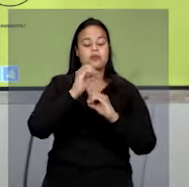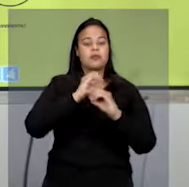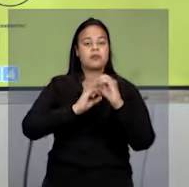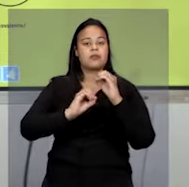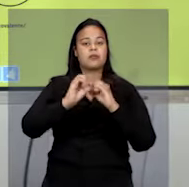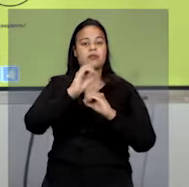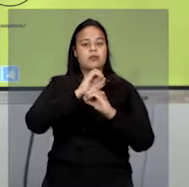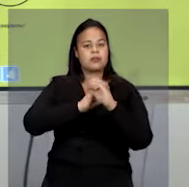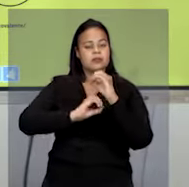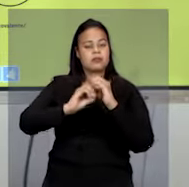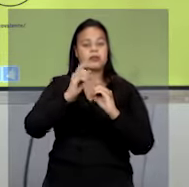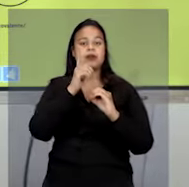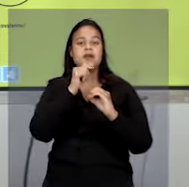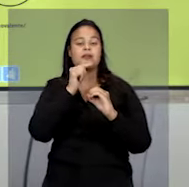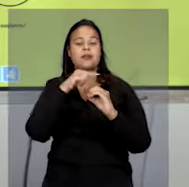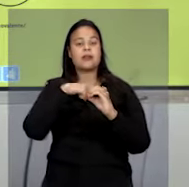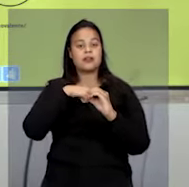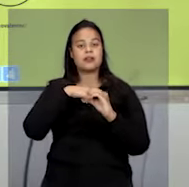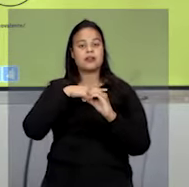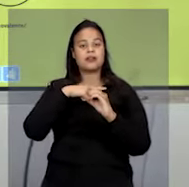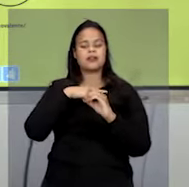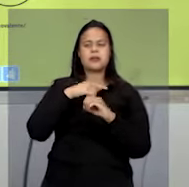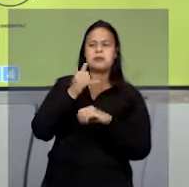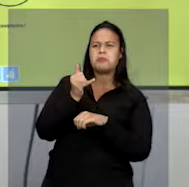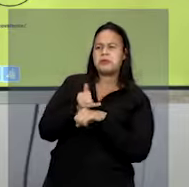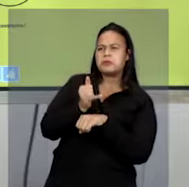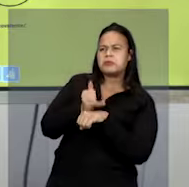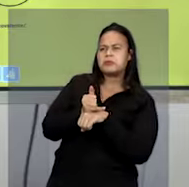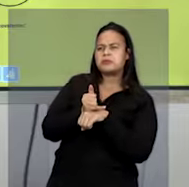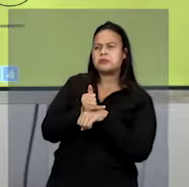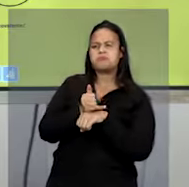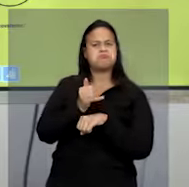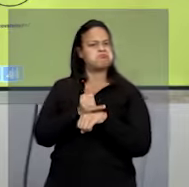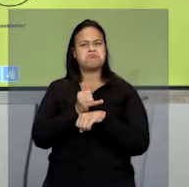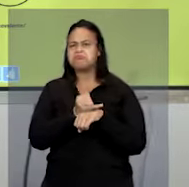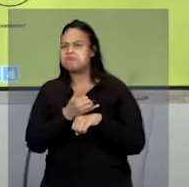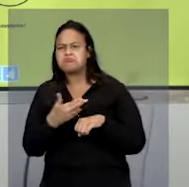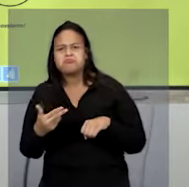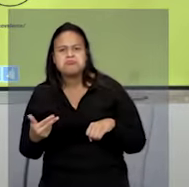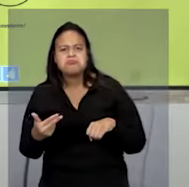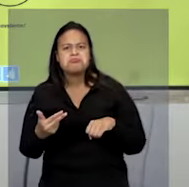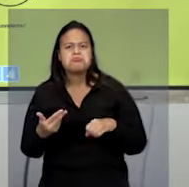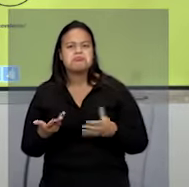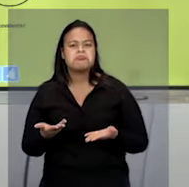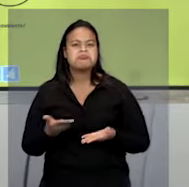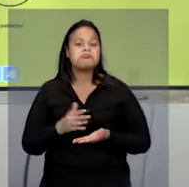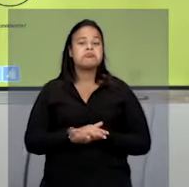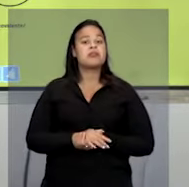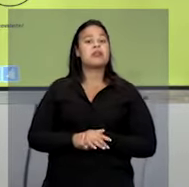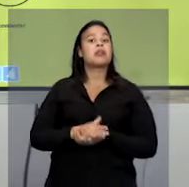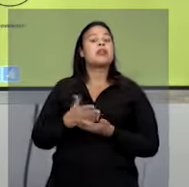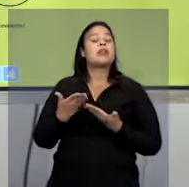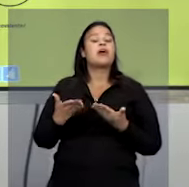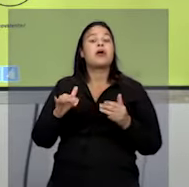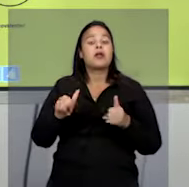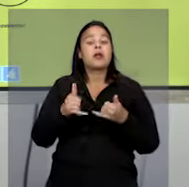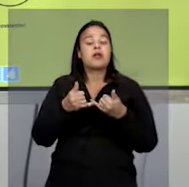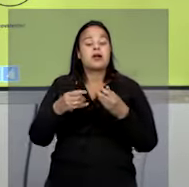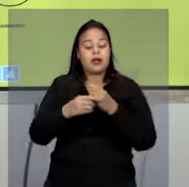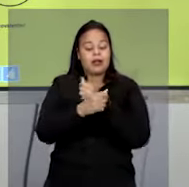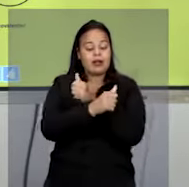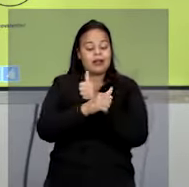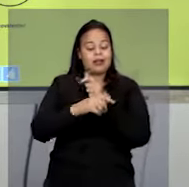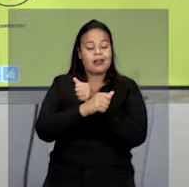eu percebo que é ametal mais ametal. Aqueles que nós classificamos no início. Então, a ligação covalente